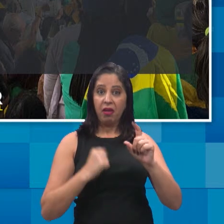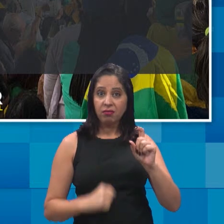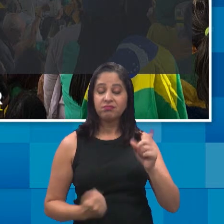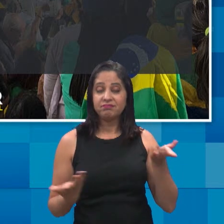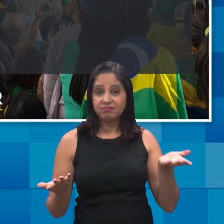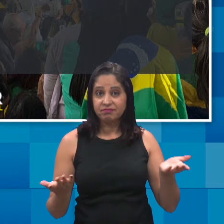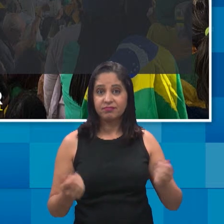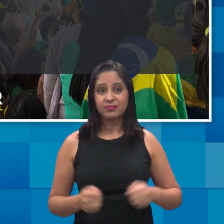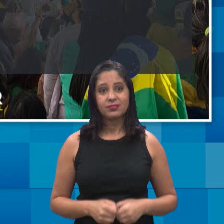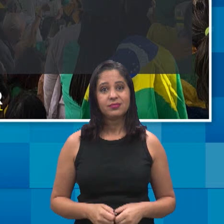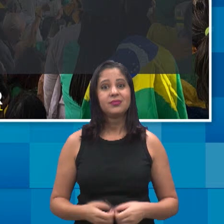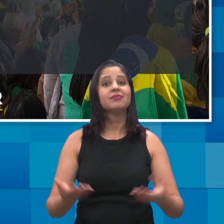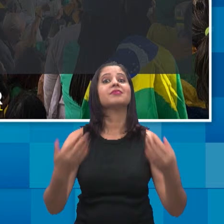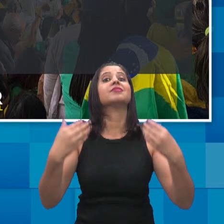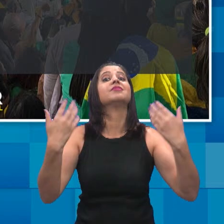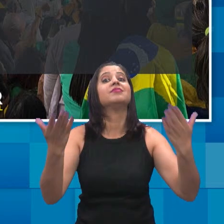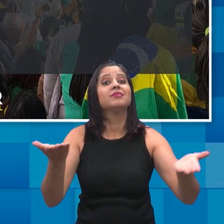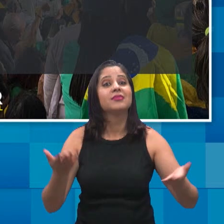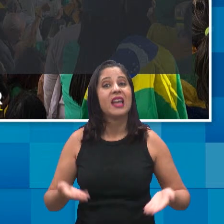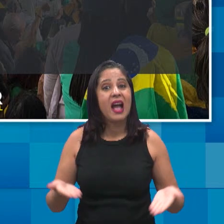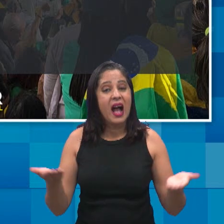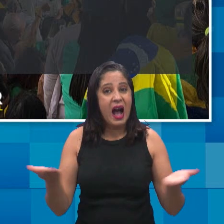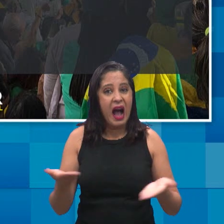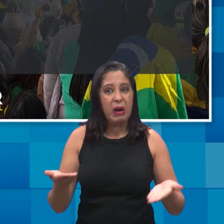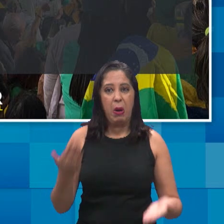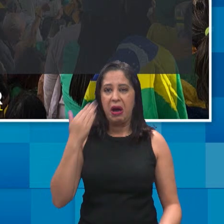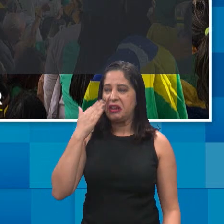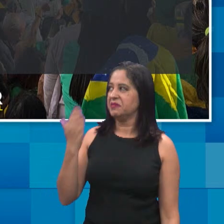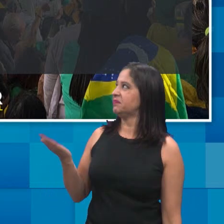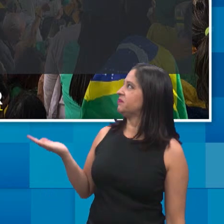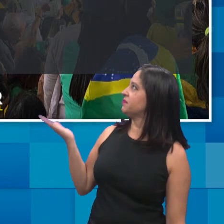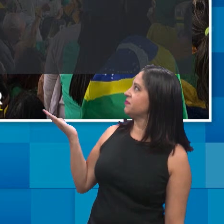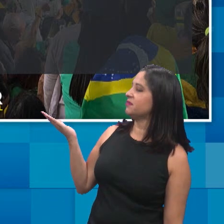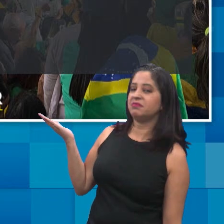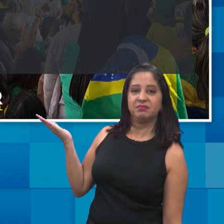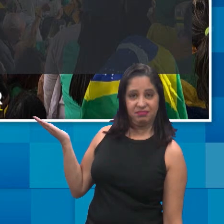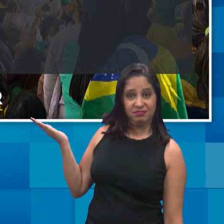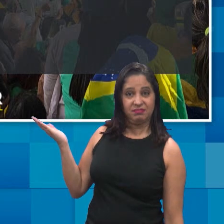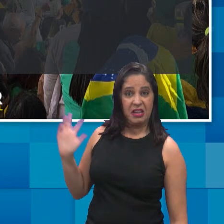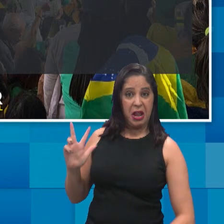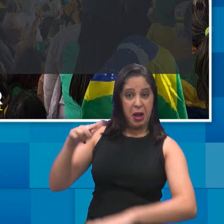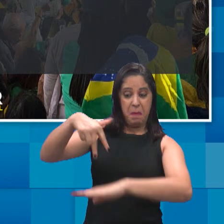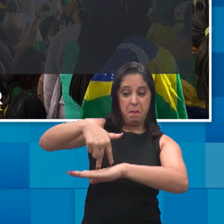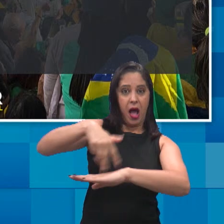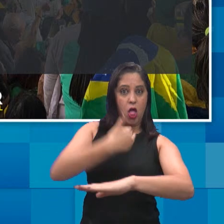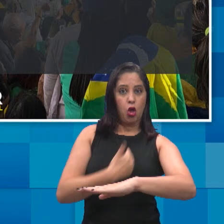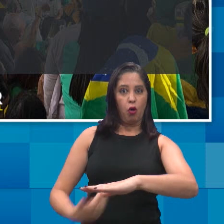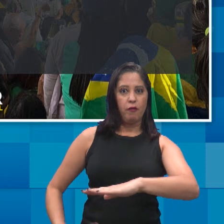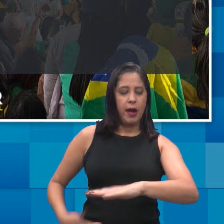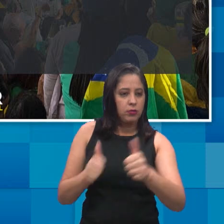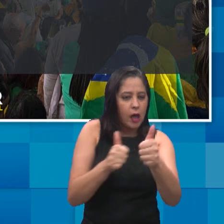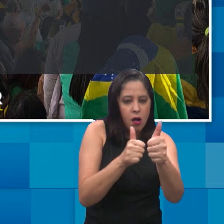Ora, e agora que eles estão no poder, estão perseguindo as pessoas.